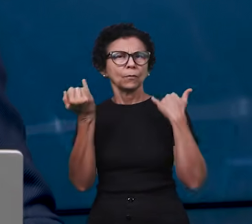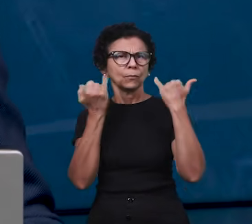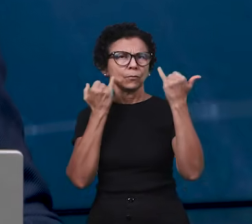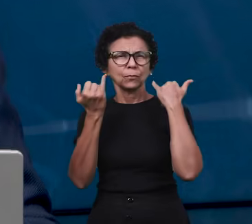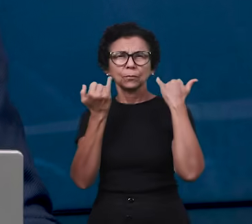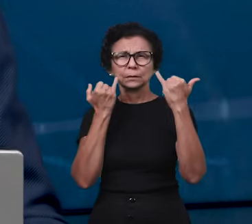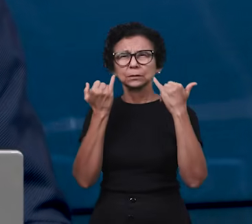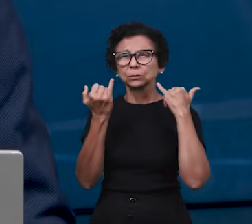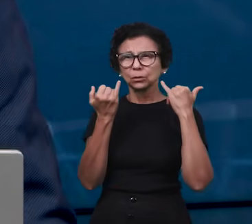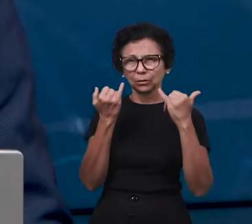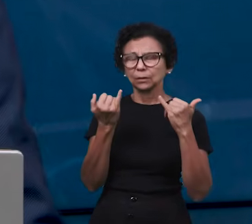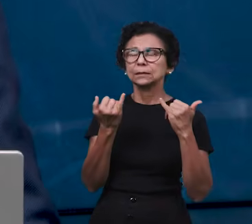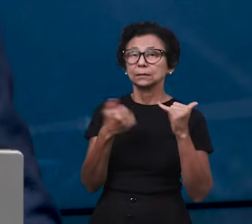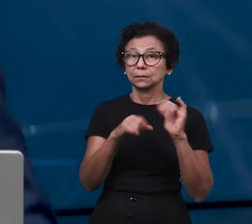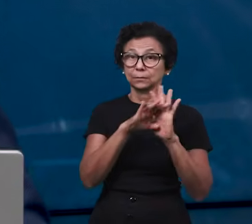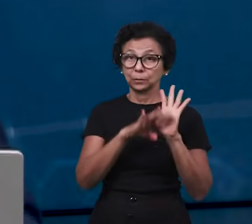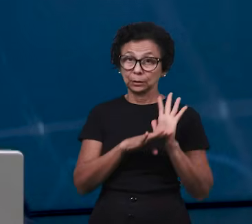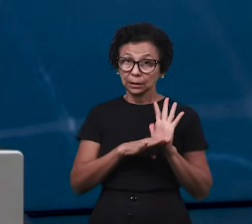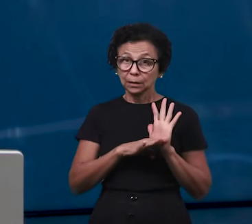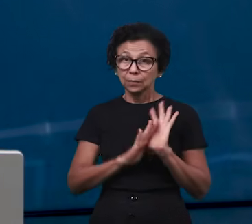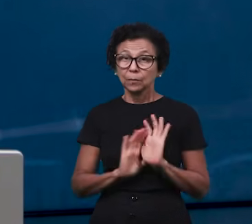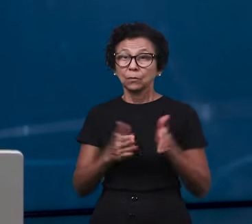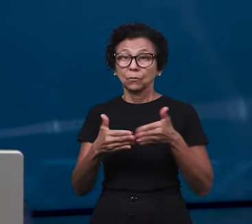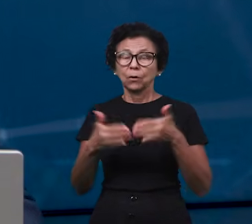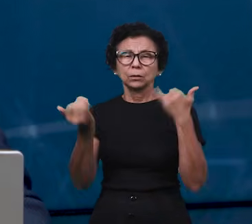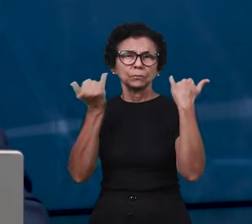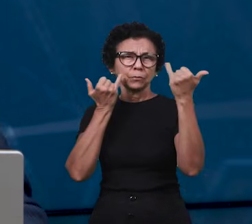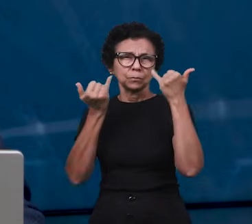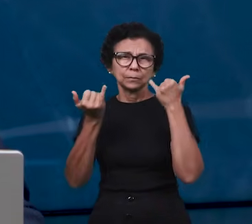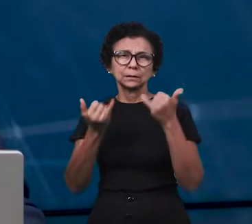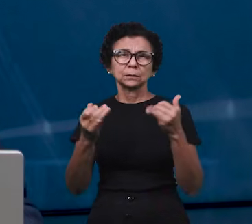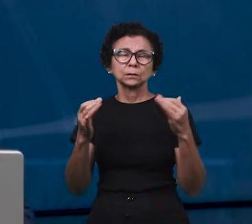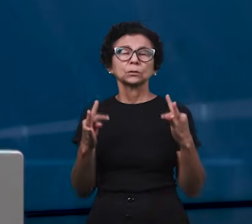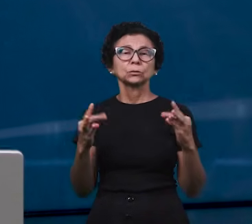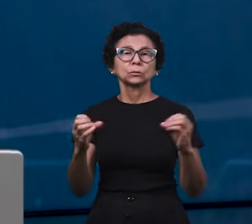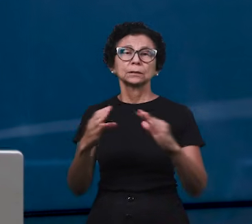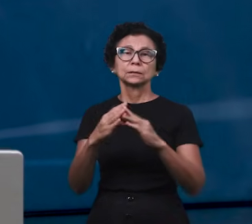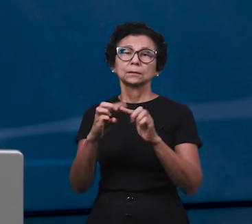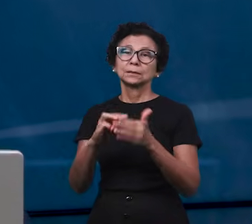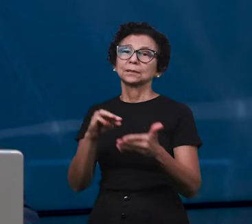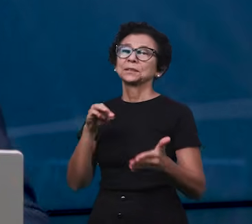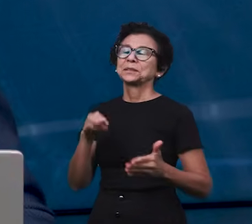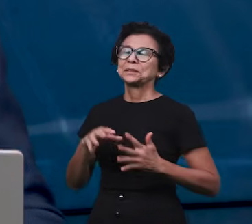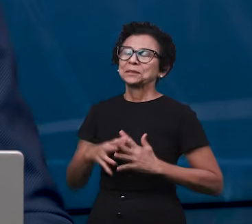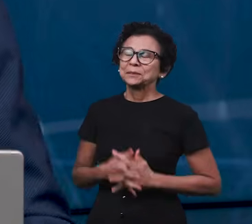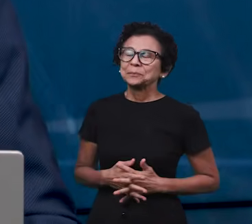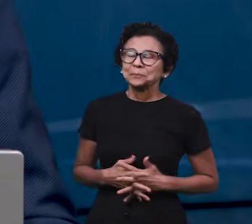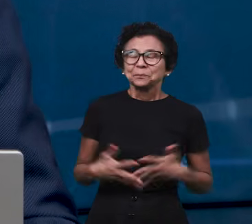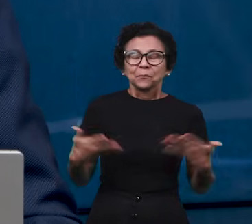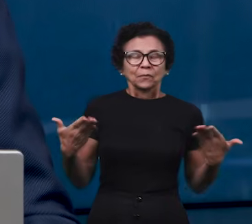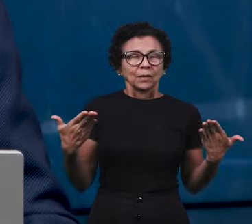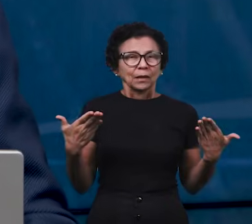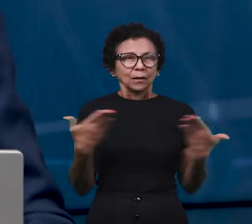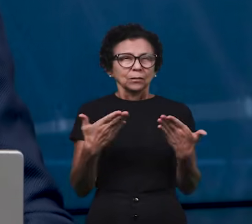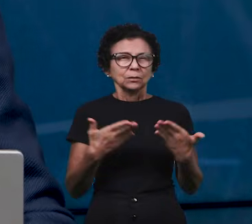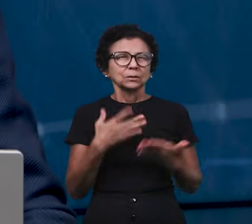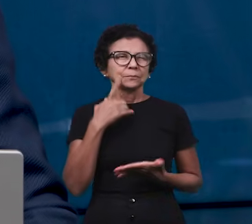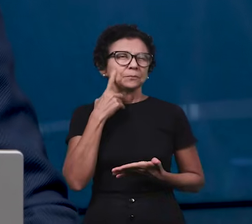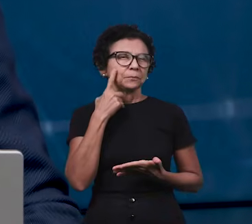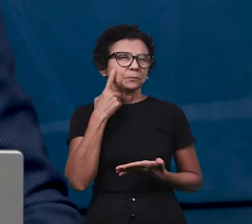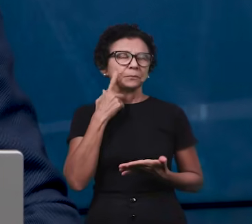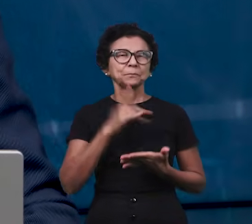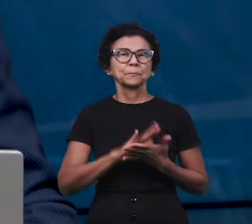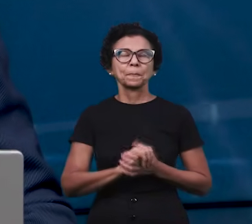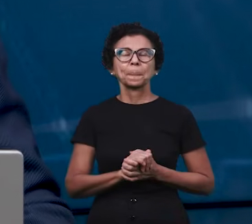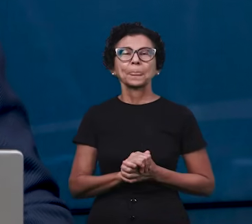Manaim News, o seu programa de informações. É isso mesmo, informações sobre os trabalhos das igrejas. E no programa Manaim News de